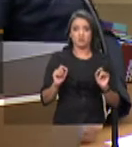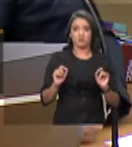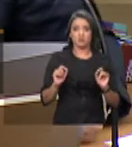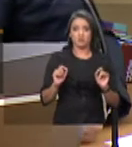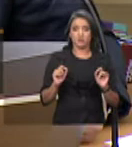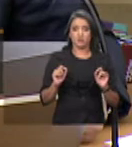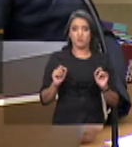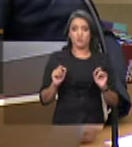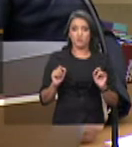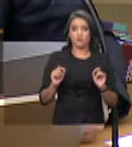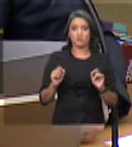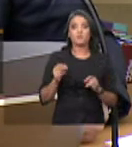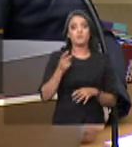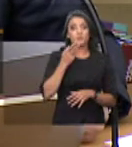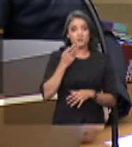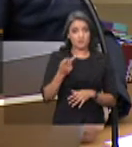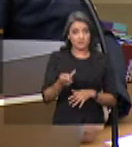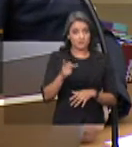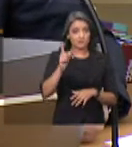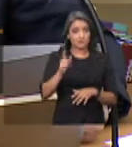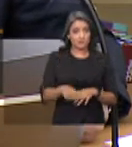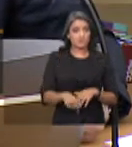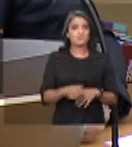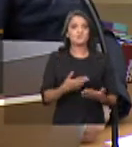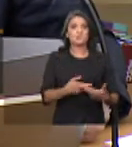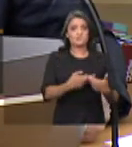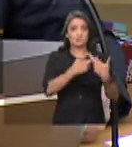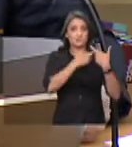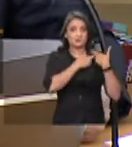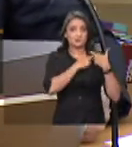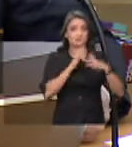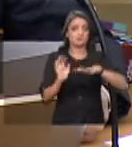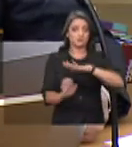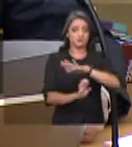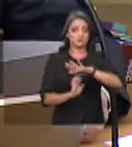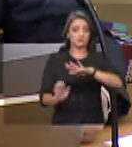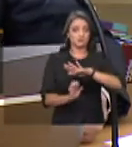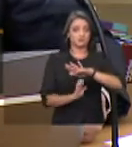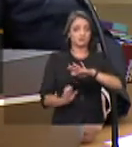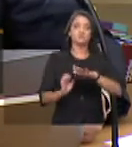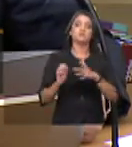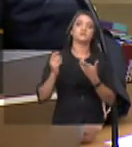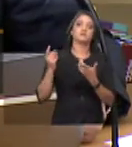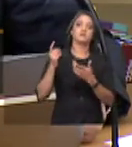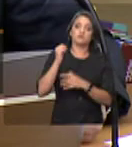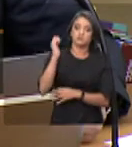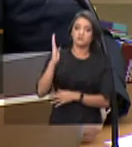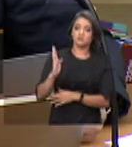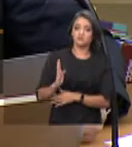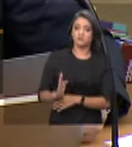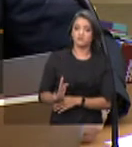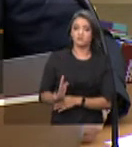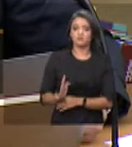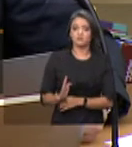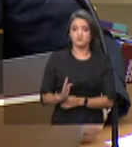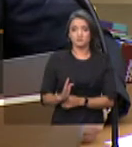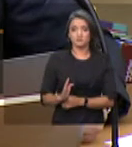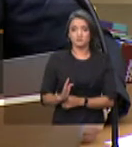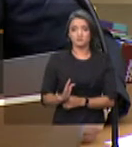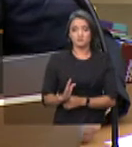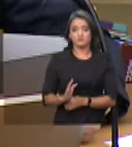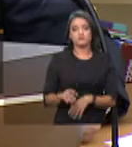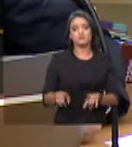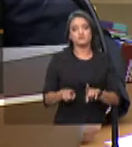deveres dessas empresas perante a legislação brasileira da forma como bem